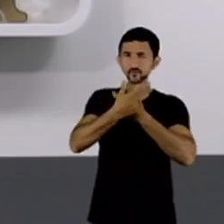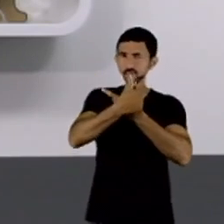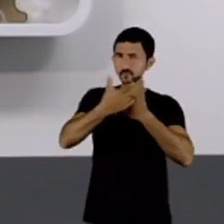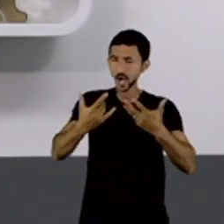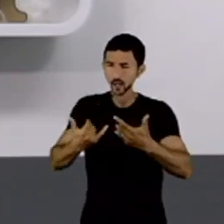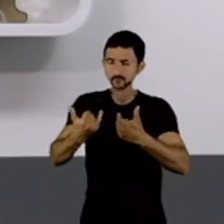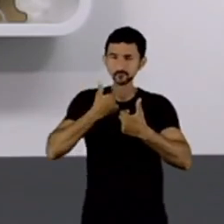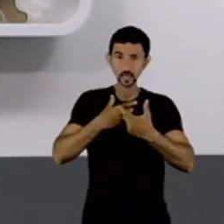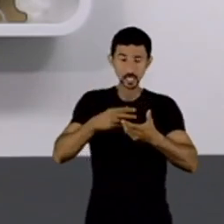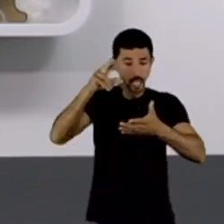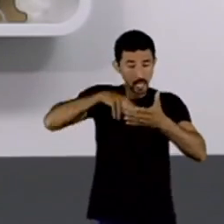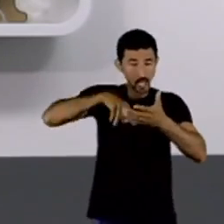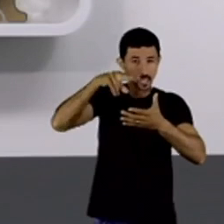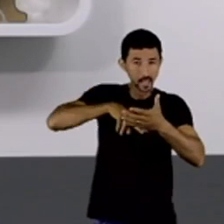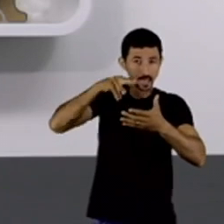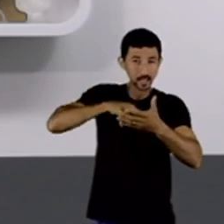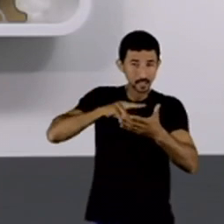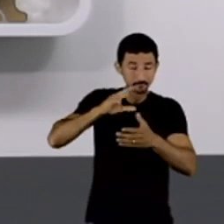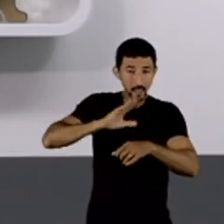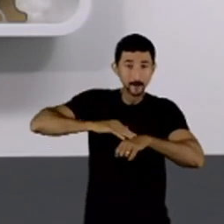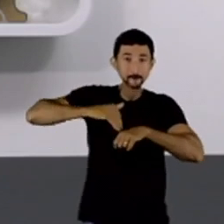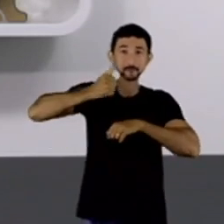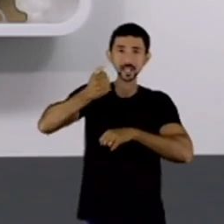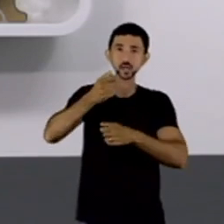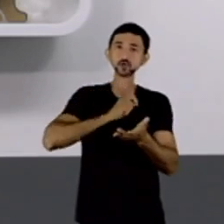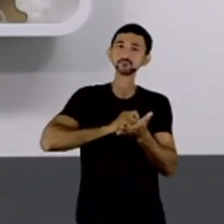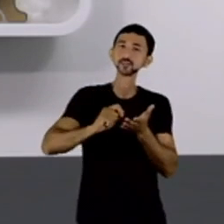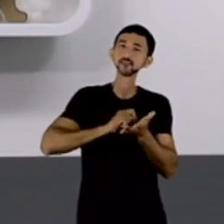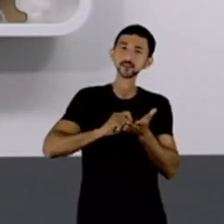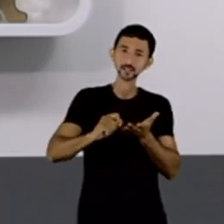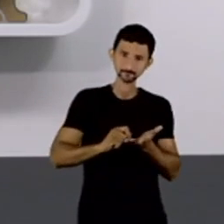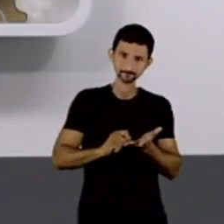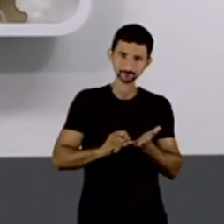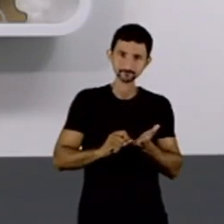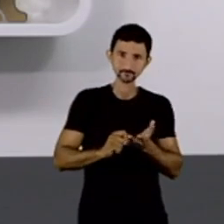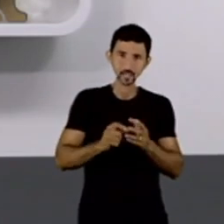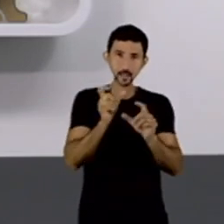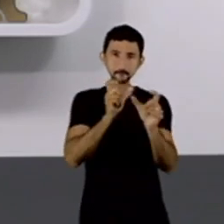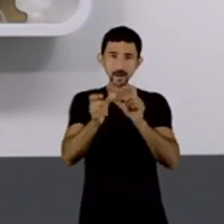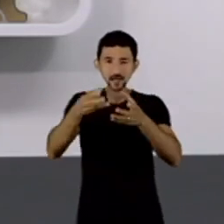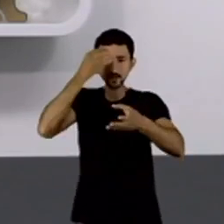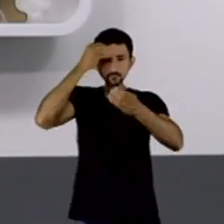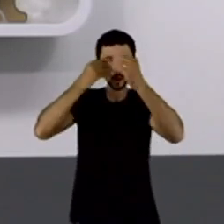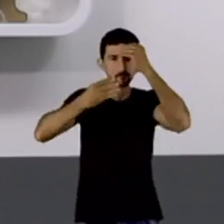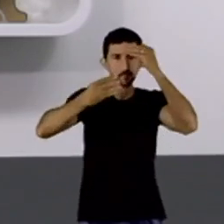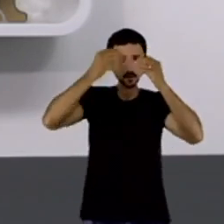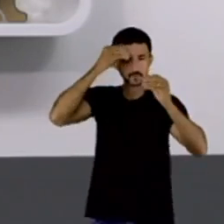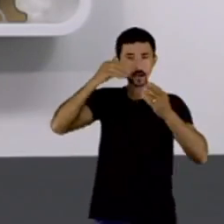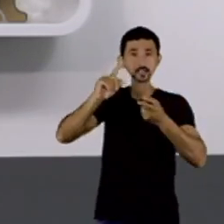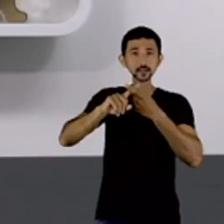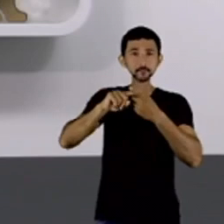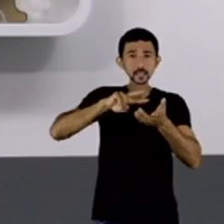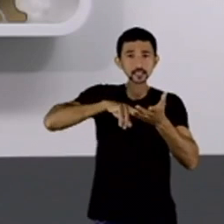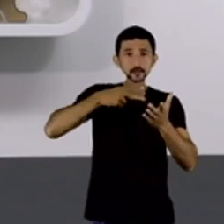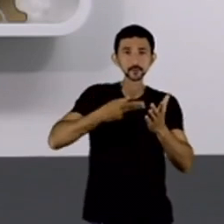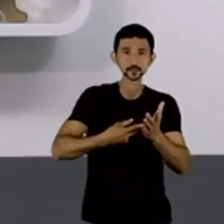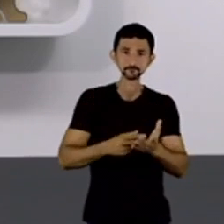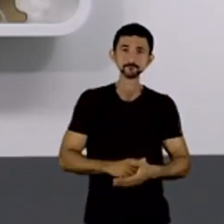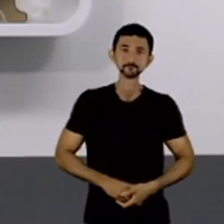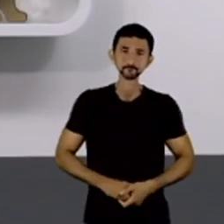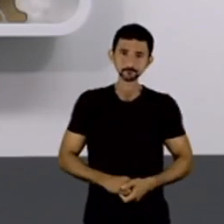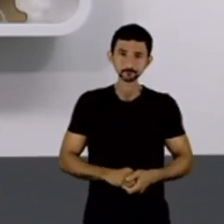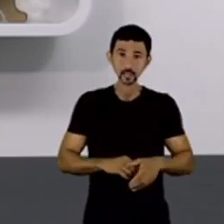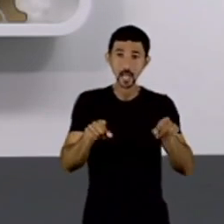melhor esse leitor escreverá. Da mesma forma que interpretará.